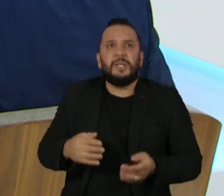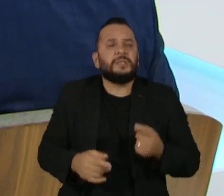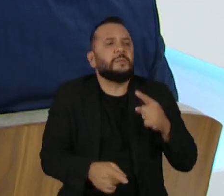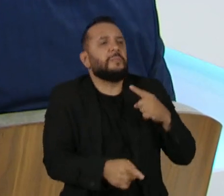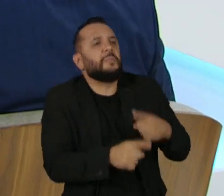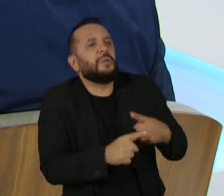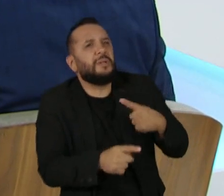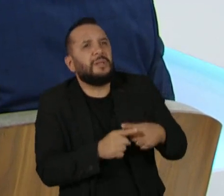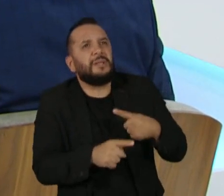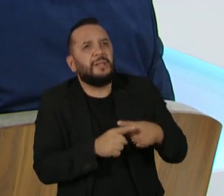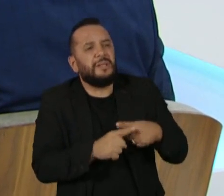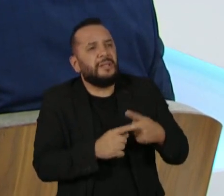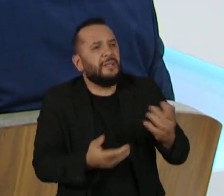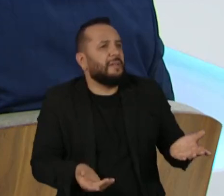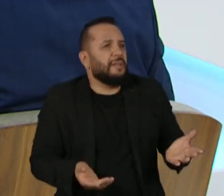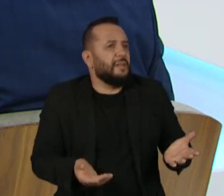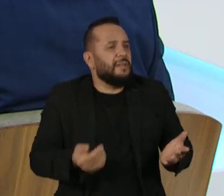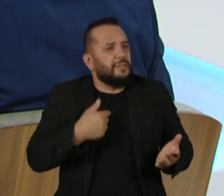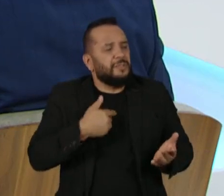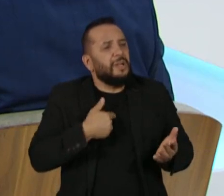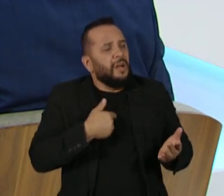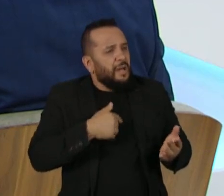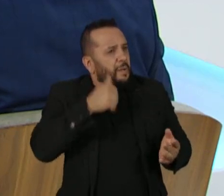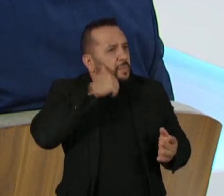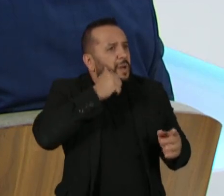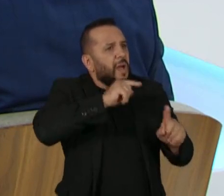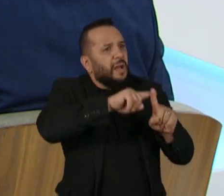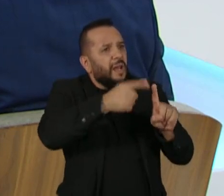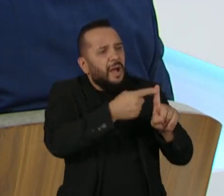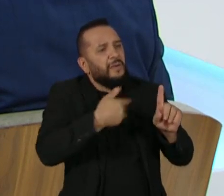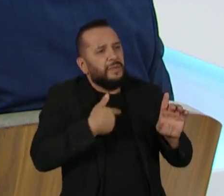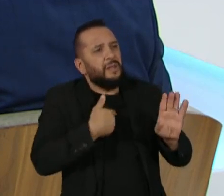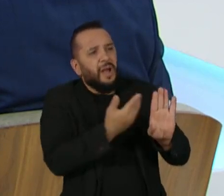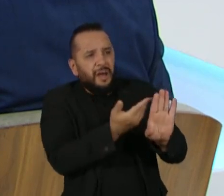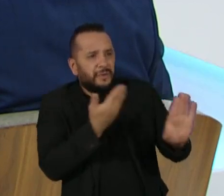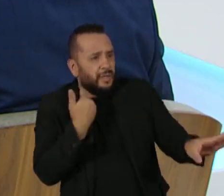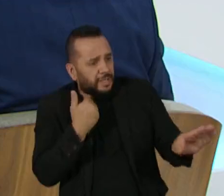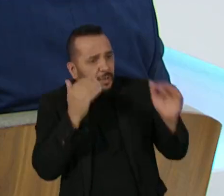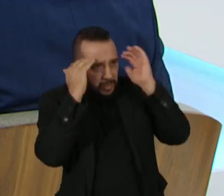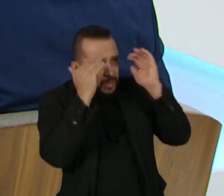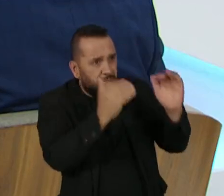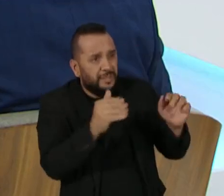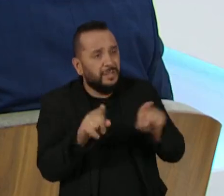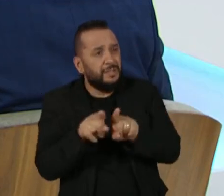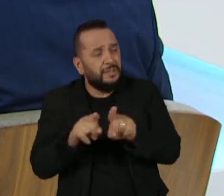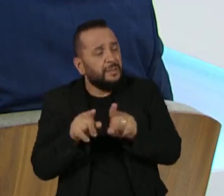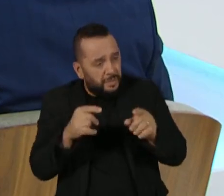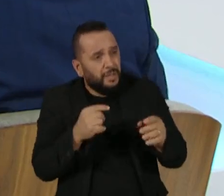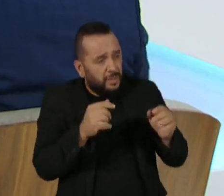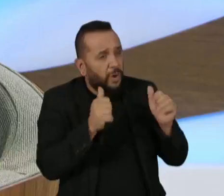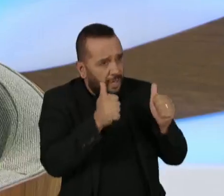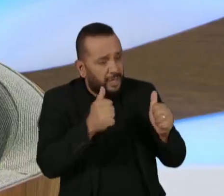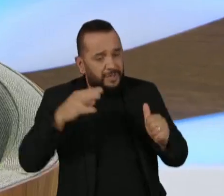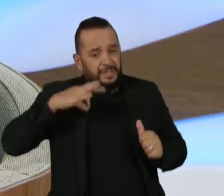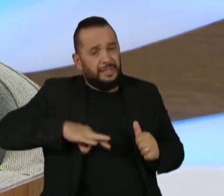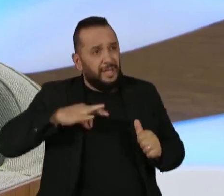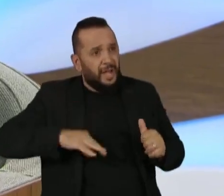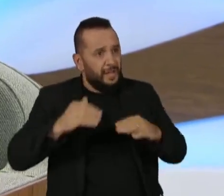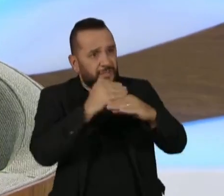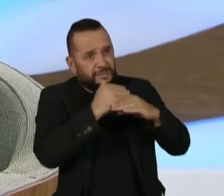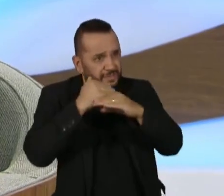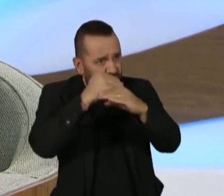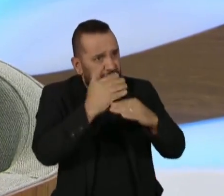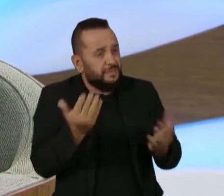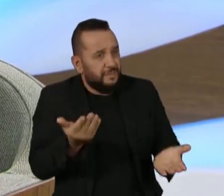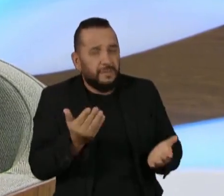honrar a questão da licença maternidade e não honrar a questão da equiparação salarial? Só porque... Não,